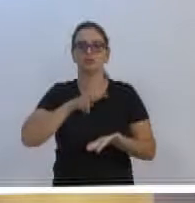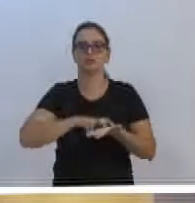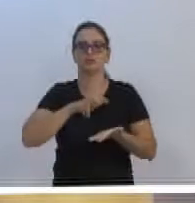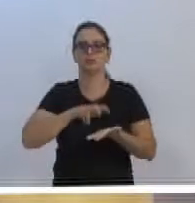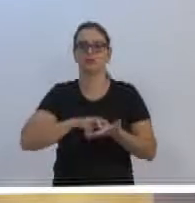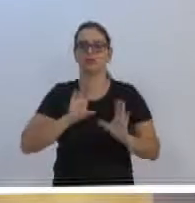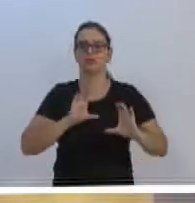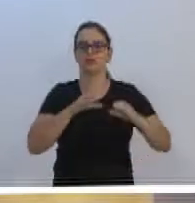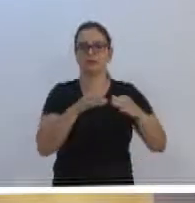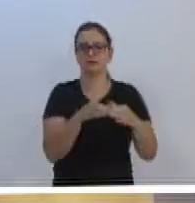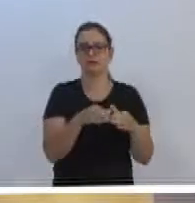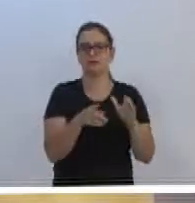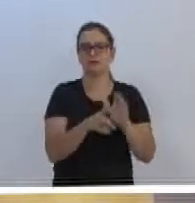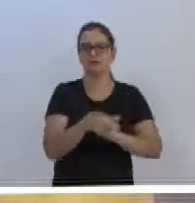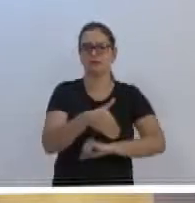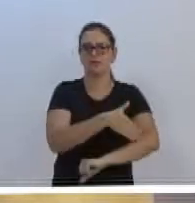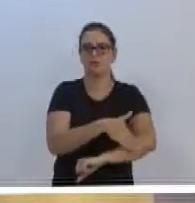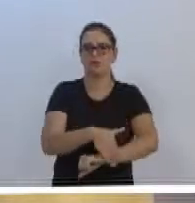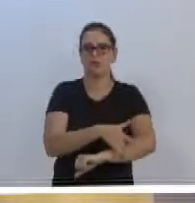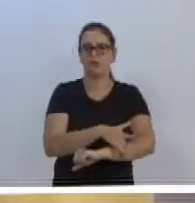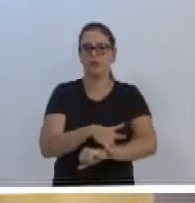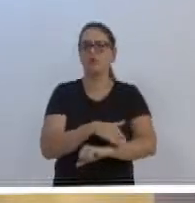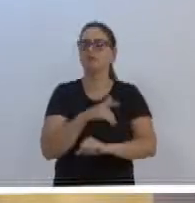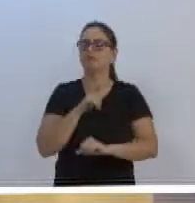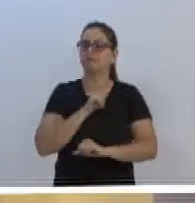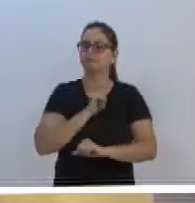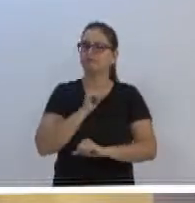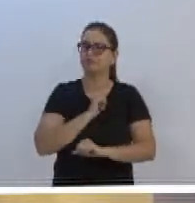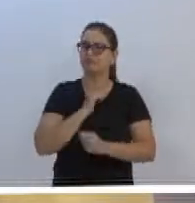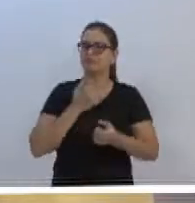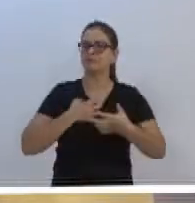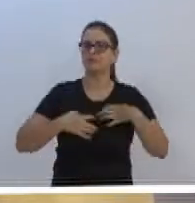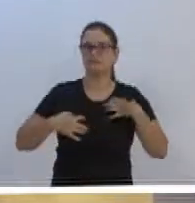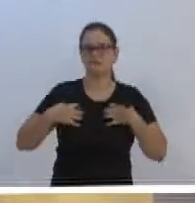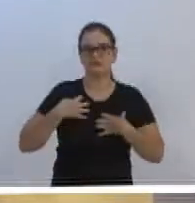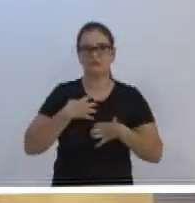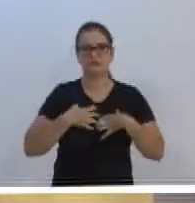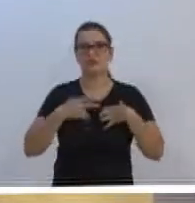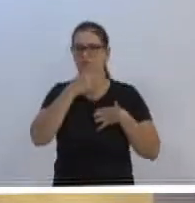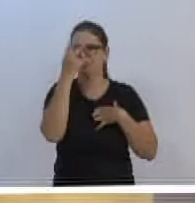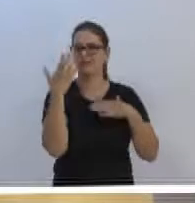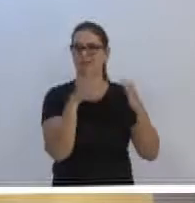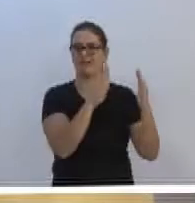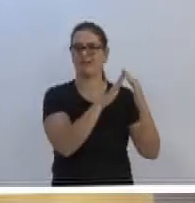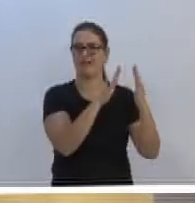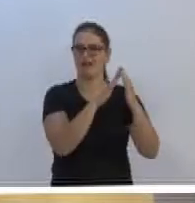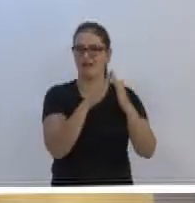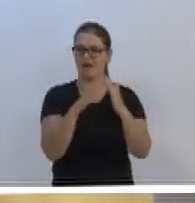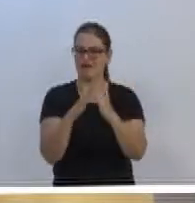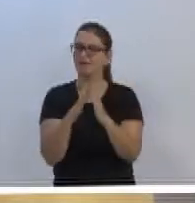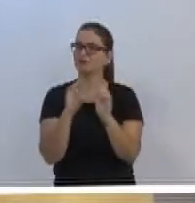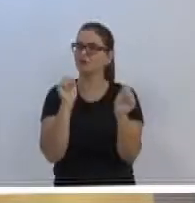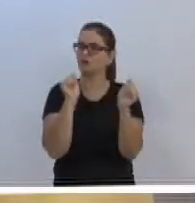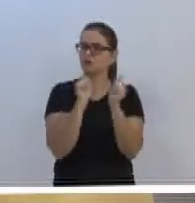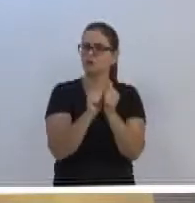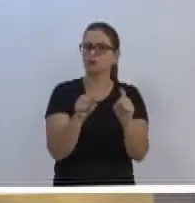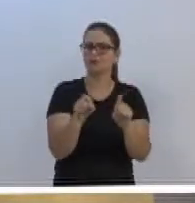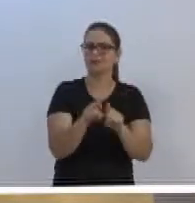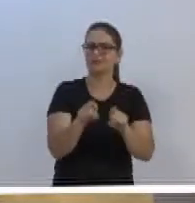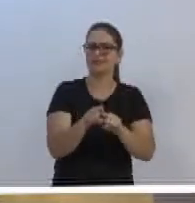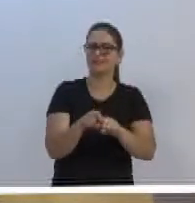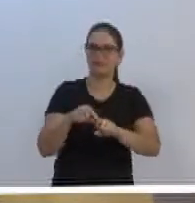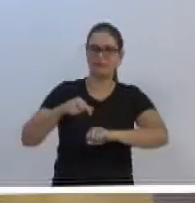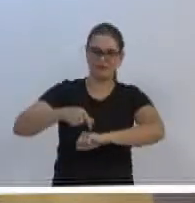comissão da rua vila empresa sener sabemos da angústia daqueles moradores juntamente com as calçadas